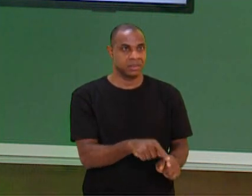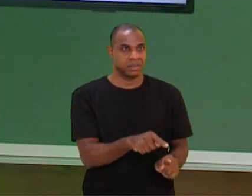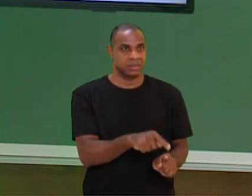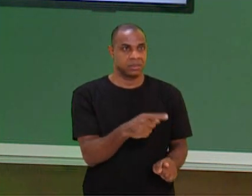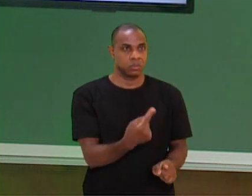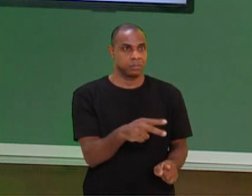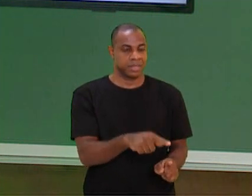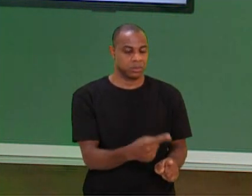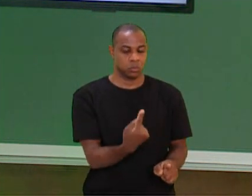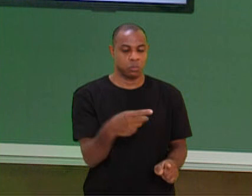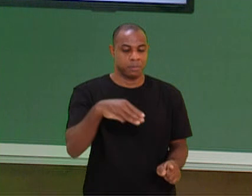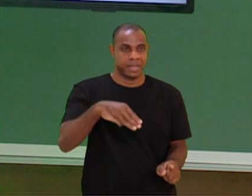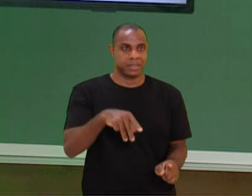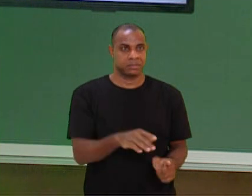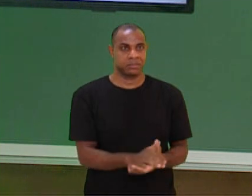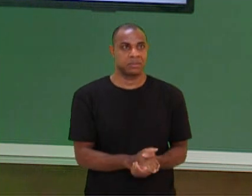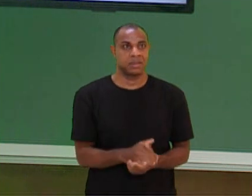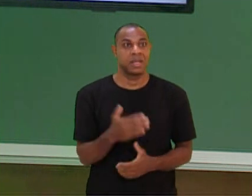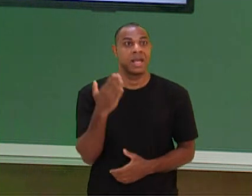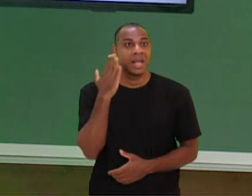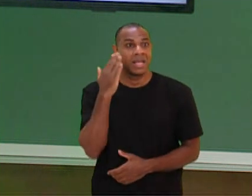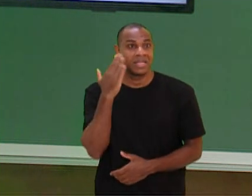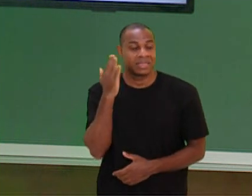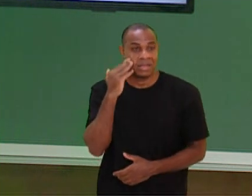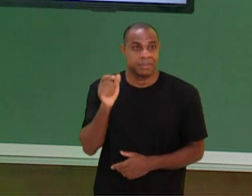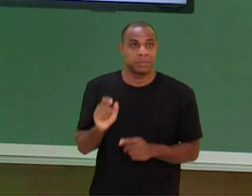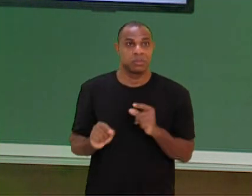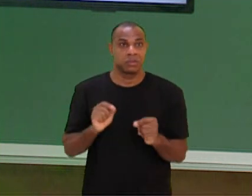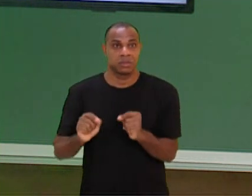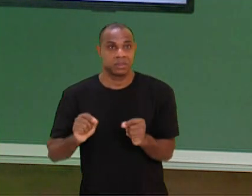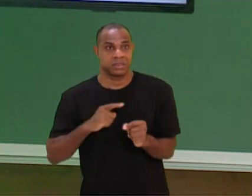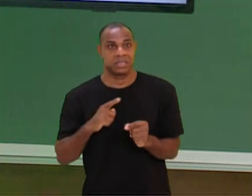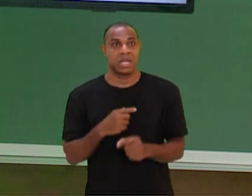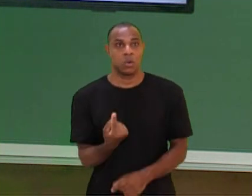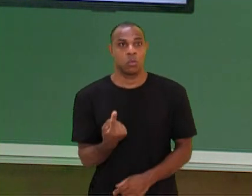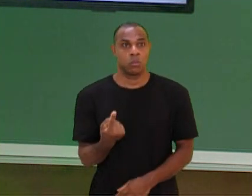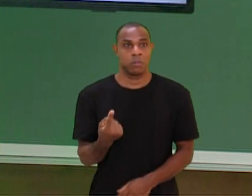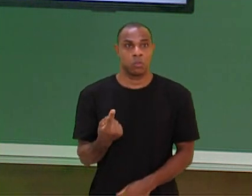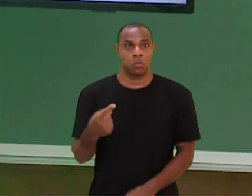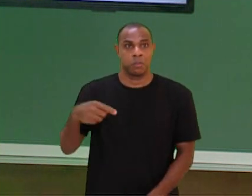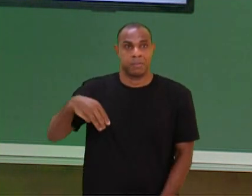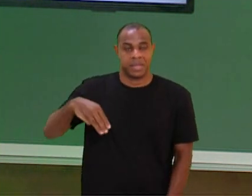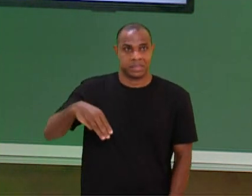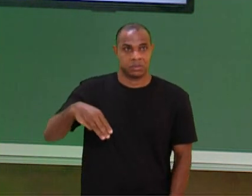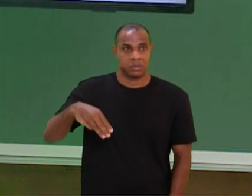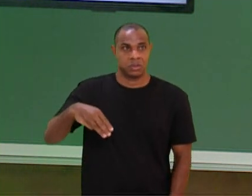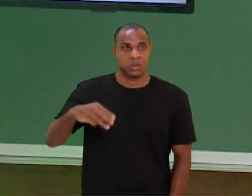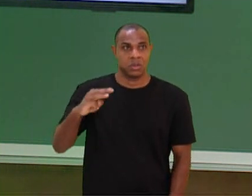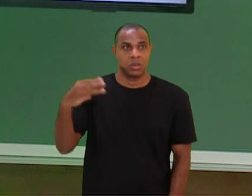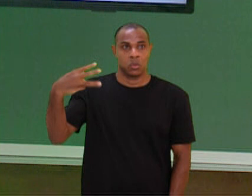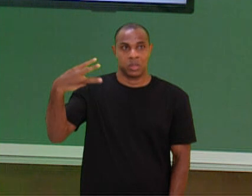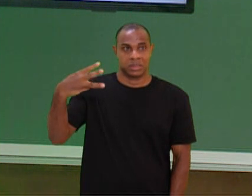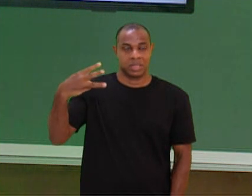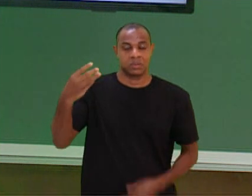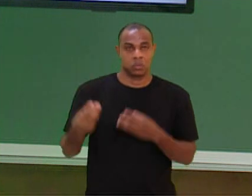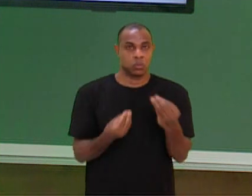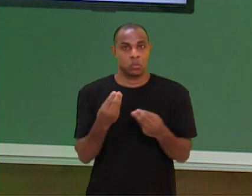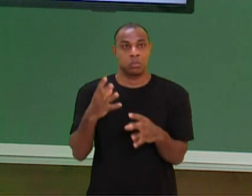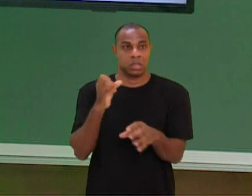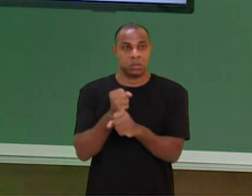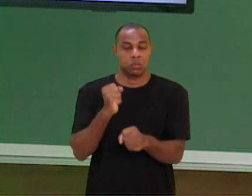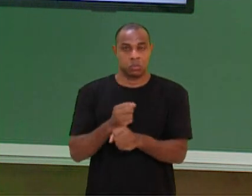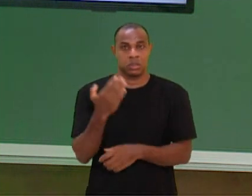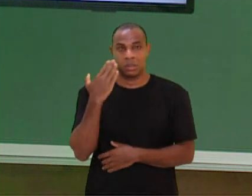pressão atmosférica na superfície da água é igual a 1 vezes 10 a quinta Newton por metro quadrado, calcule. Vamos lá.